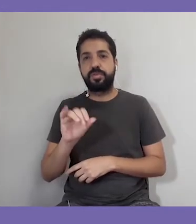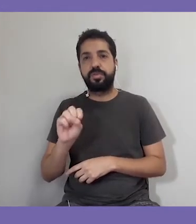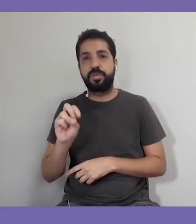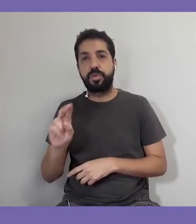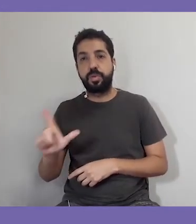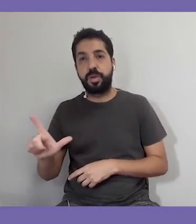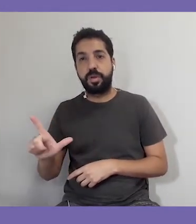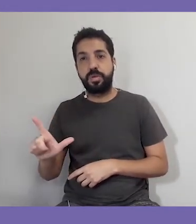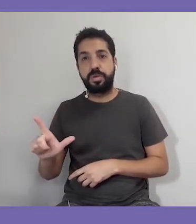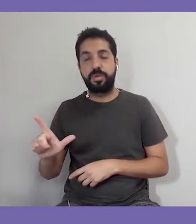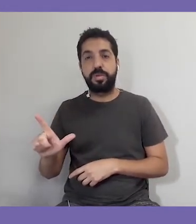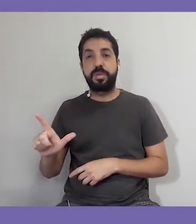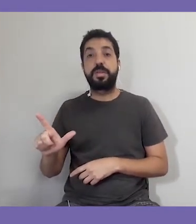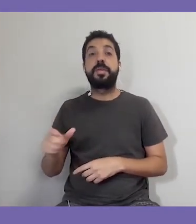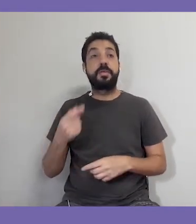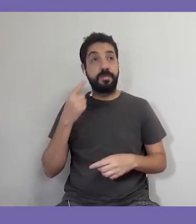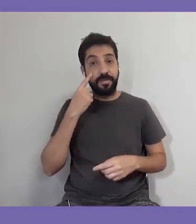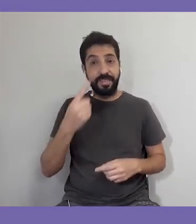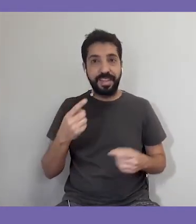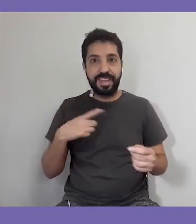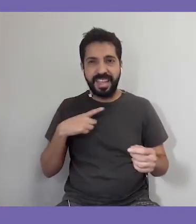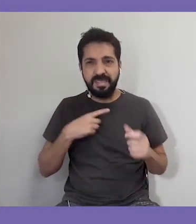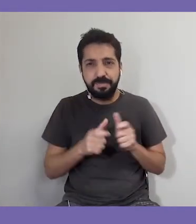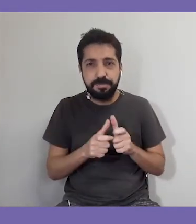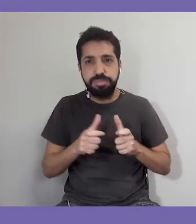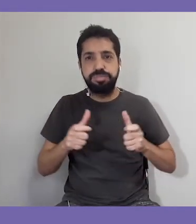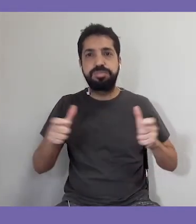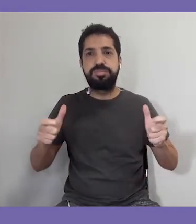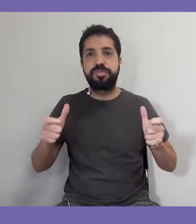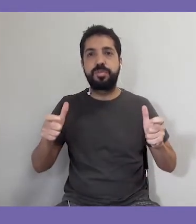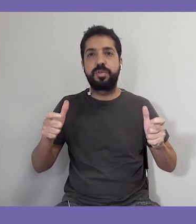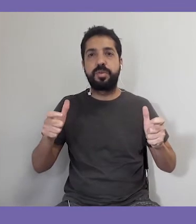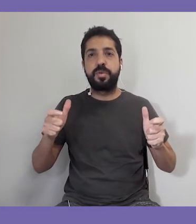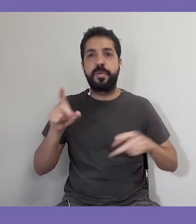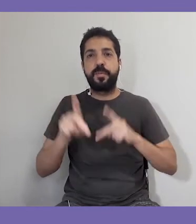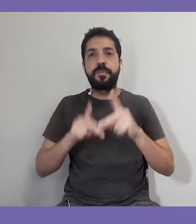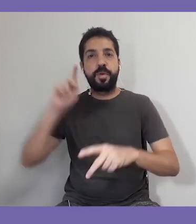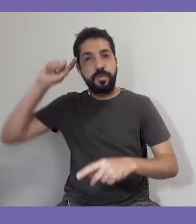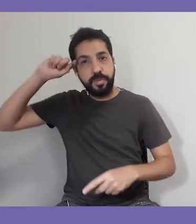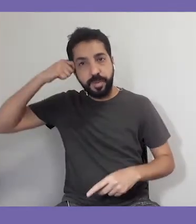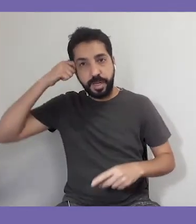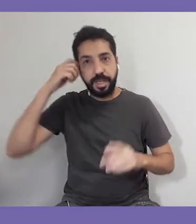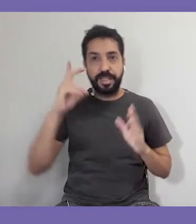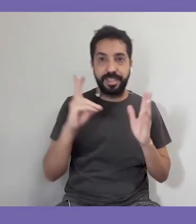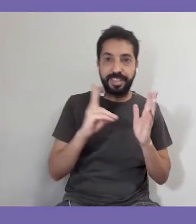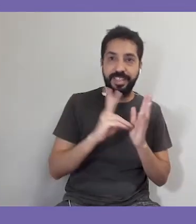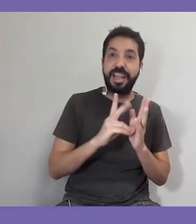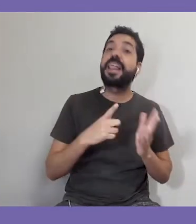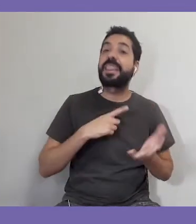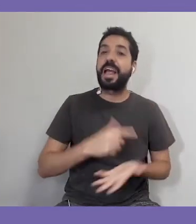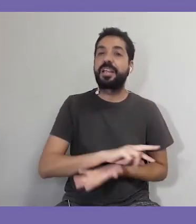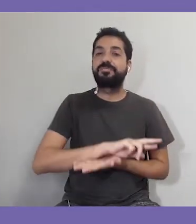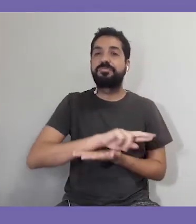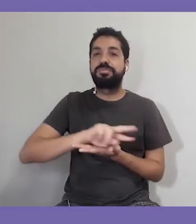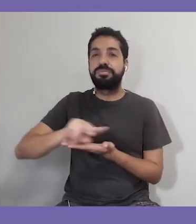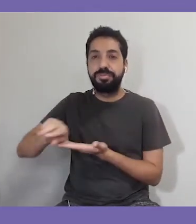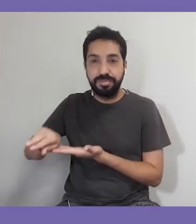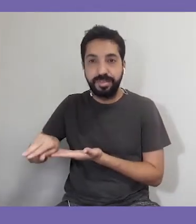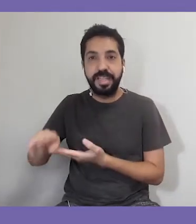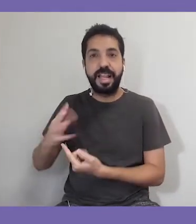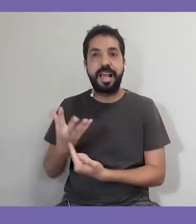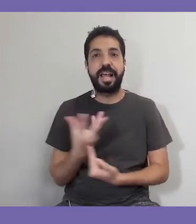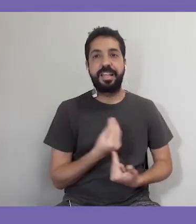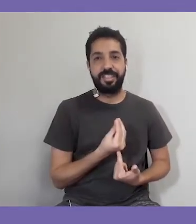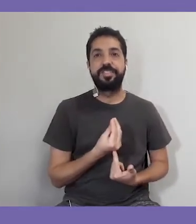é o aumento dos filmes feitos por pessoas pretas e indígenas também, o que propicia uma pluralidade,